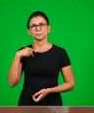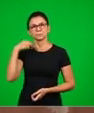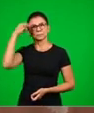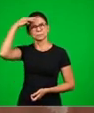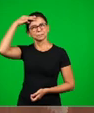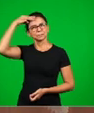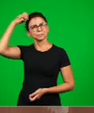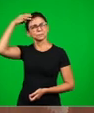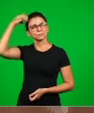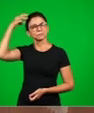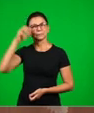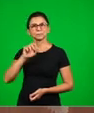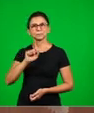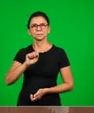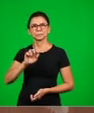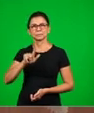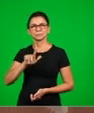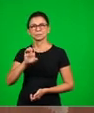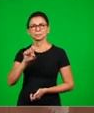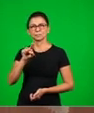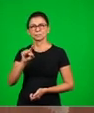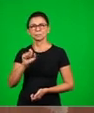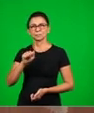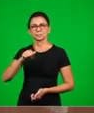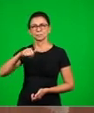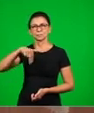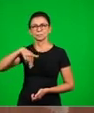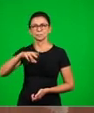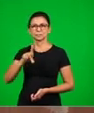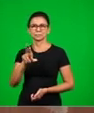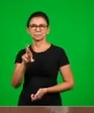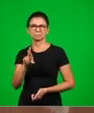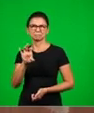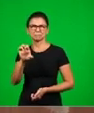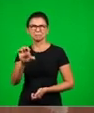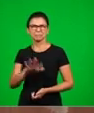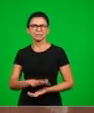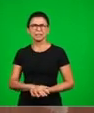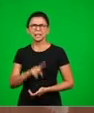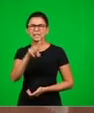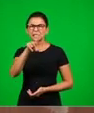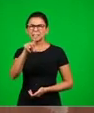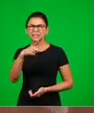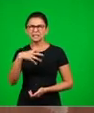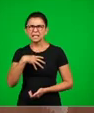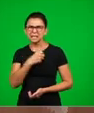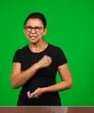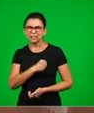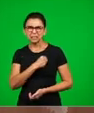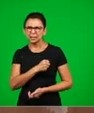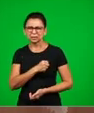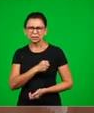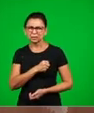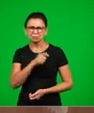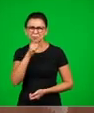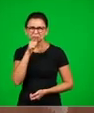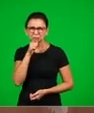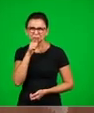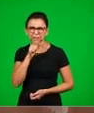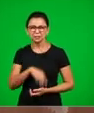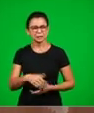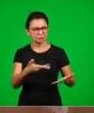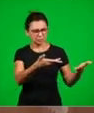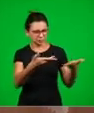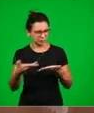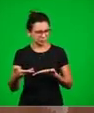estão sentindo, nós já me avisaram, não estamos sentindo a falta nem um pouquinho de Gilson. Foi lá para a África, abandonou a gente aqui. Alexandre, é com você, meu